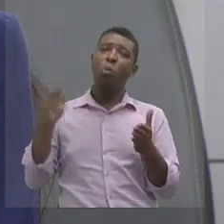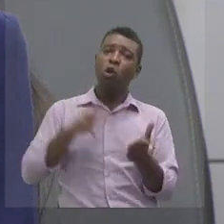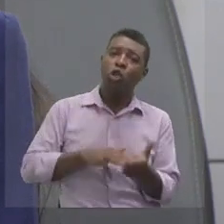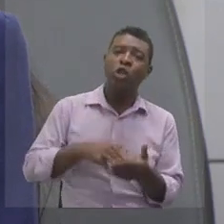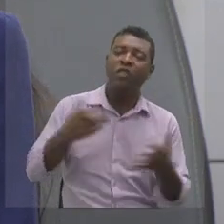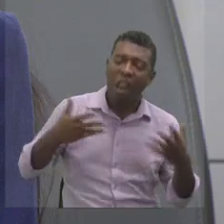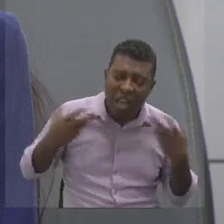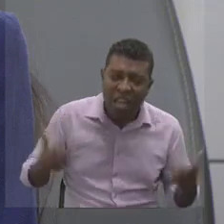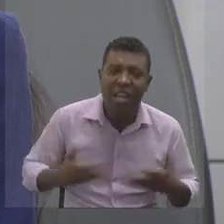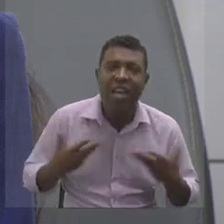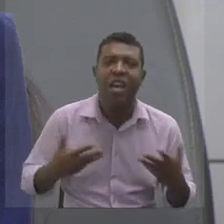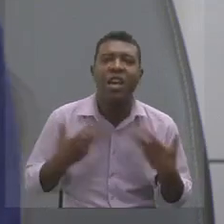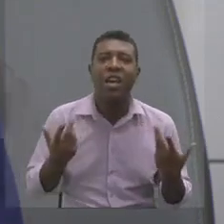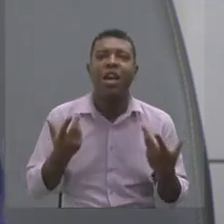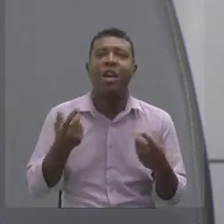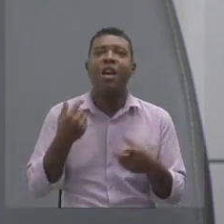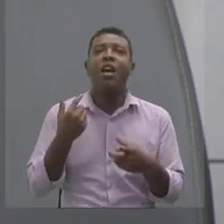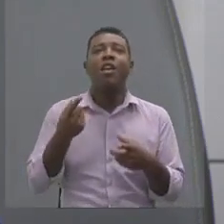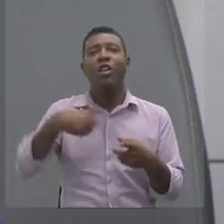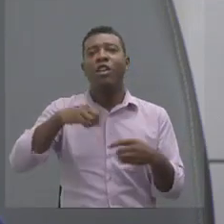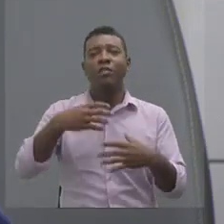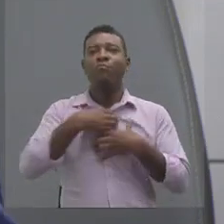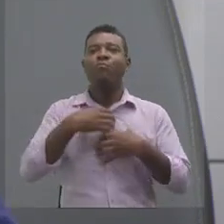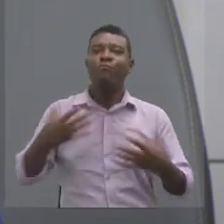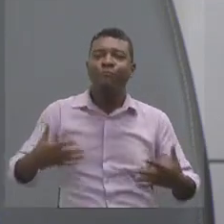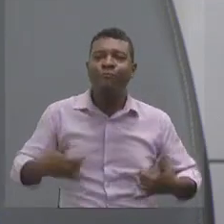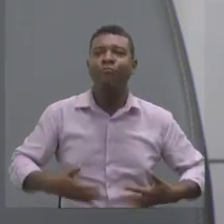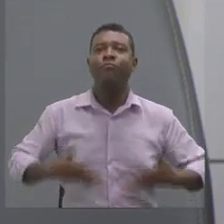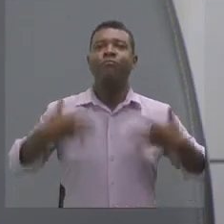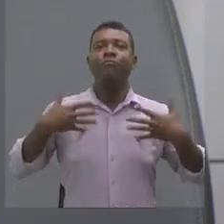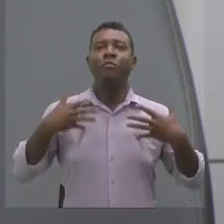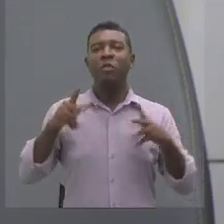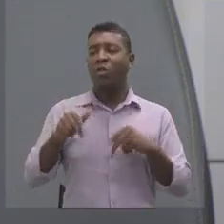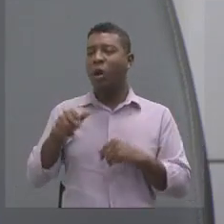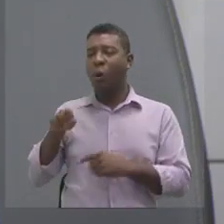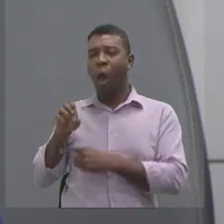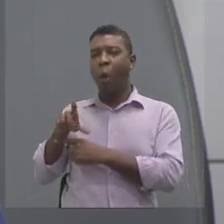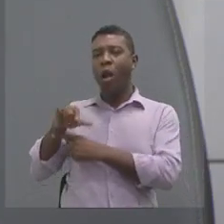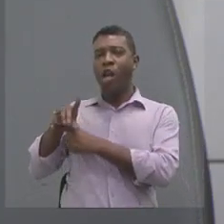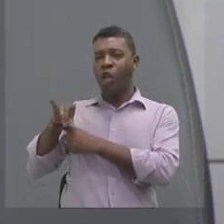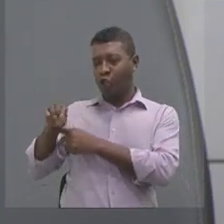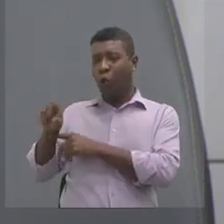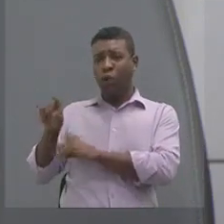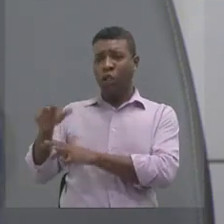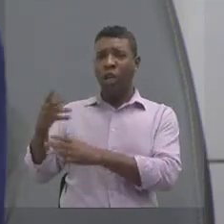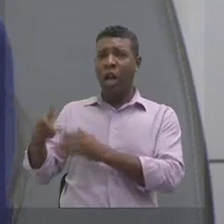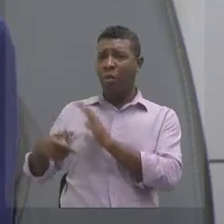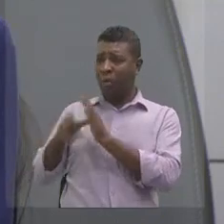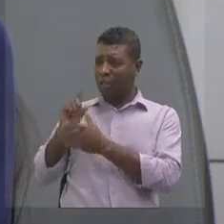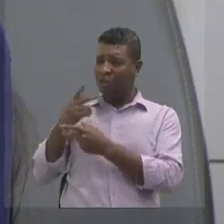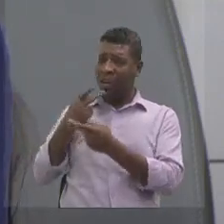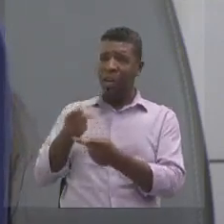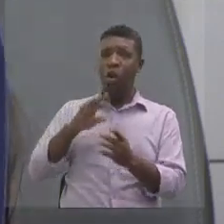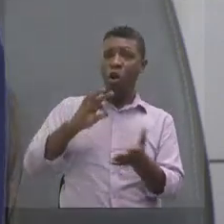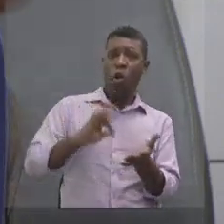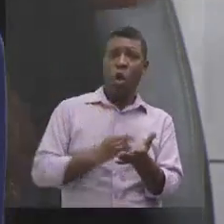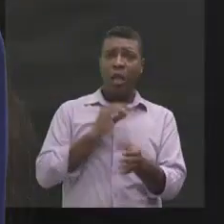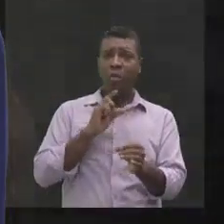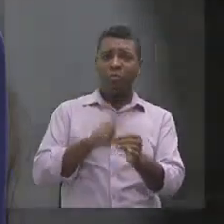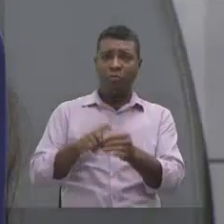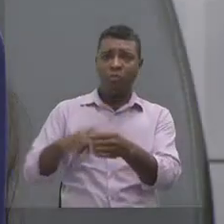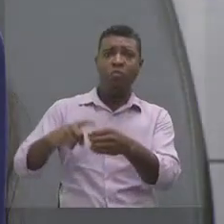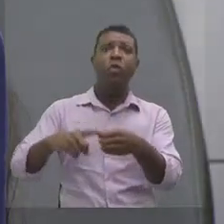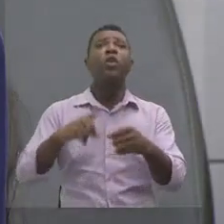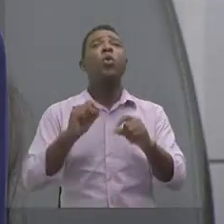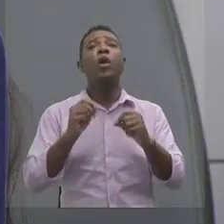Porque como o leonídio aqui agora há pouco colocou Esses contratos de concessão começaram a ser